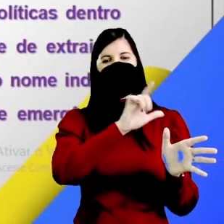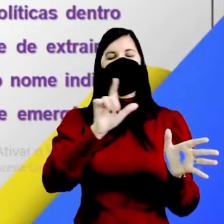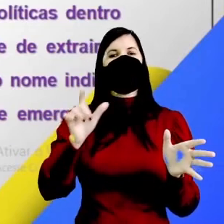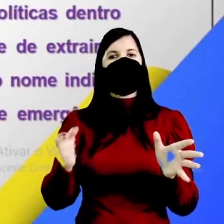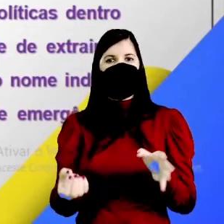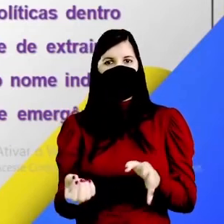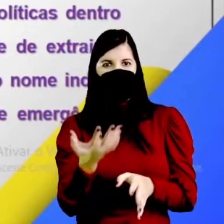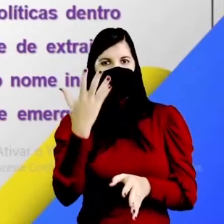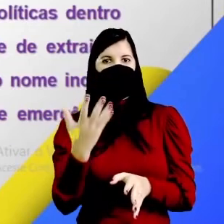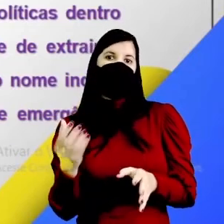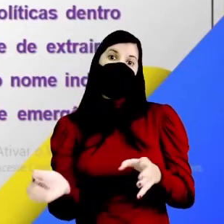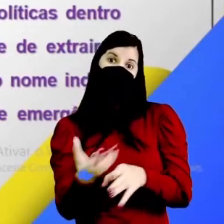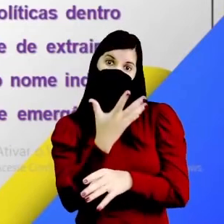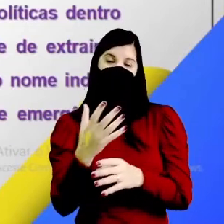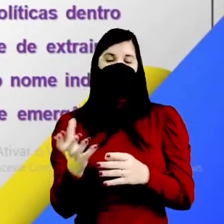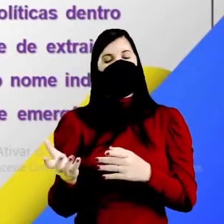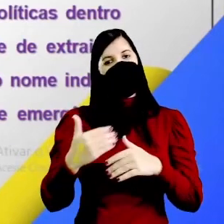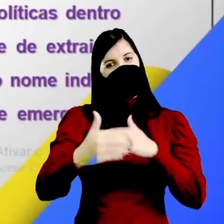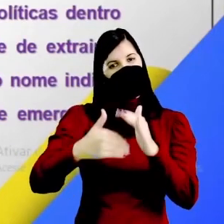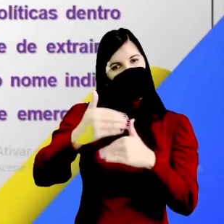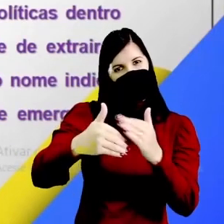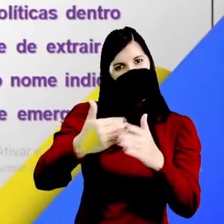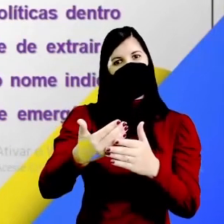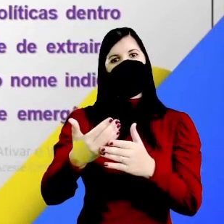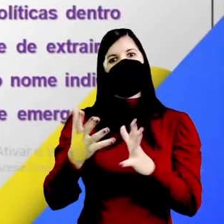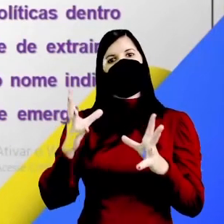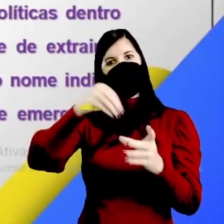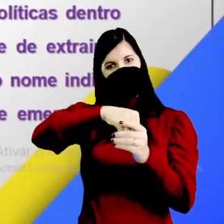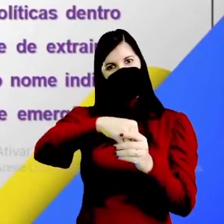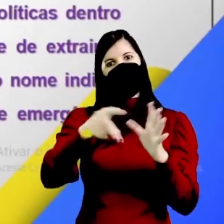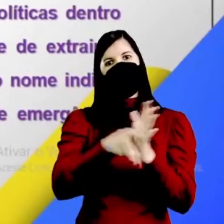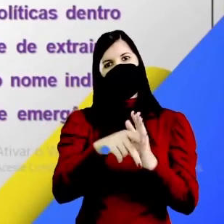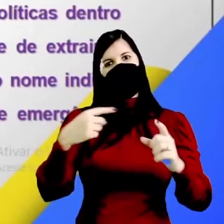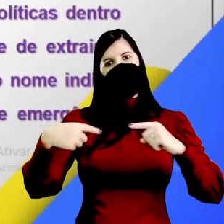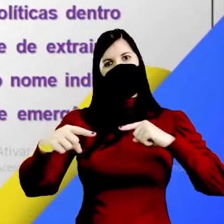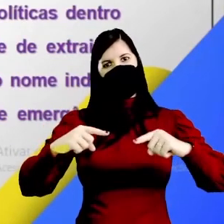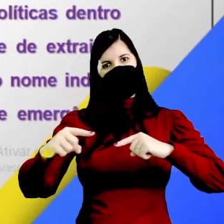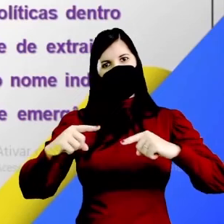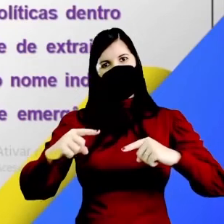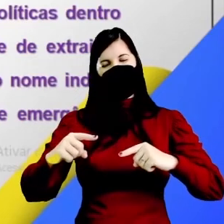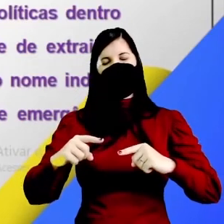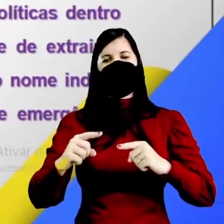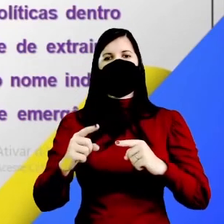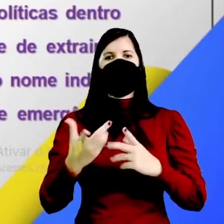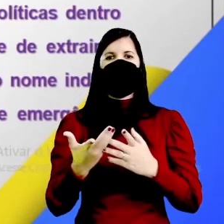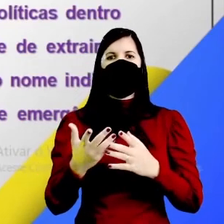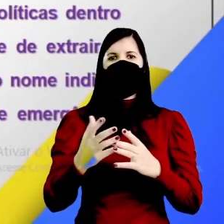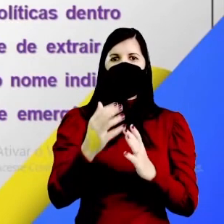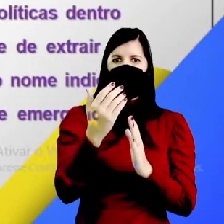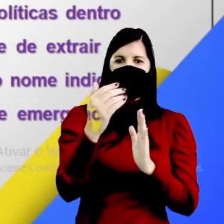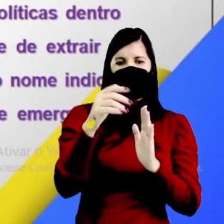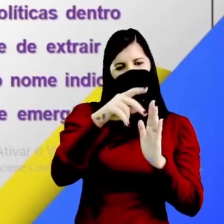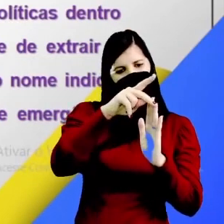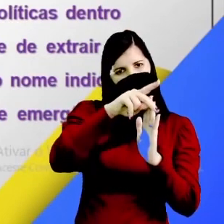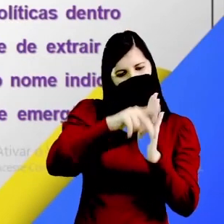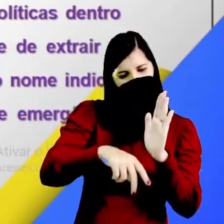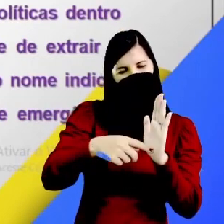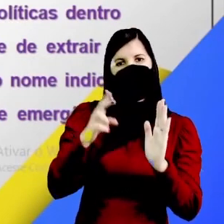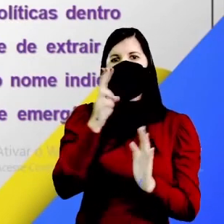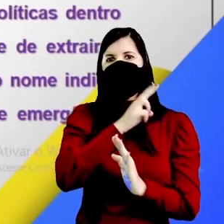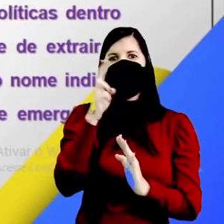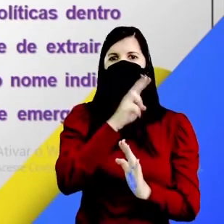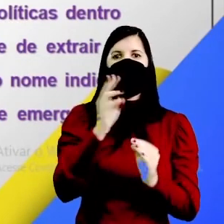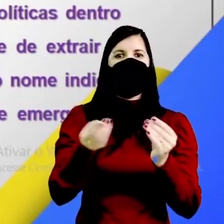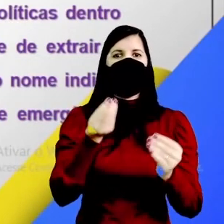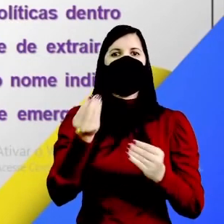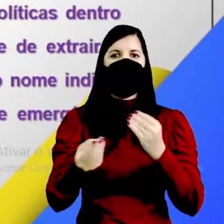normas, processos, procedimentos, tudo isso vai estar dentro dessa política. Como é que é um plano de emergência? Como é que eu faço se pegar fogo aqui nessa unidade informacional?